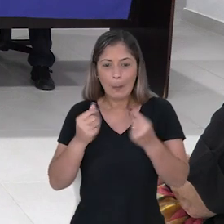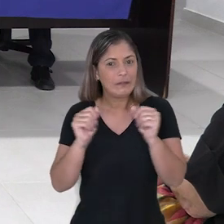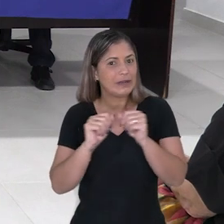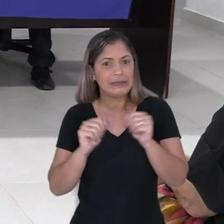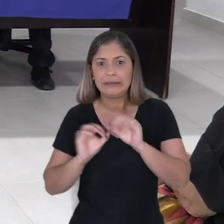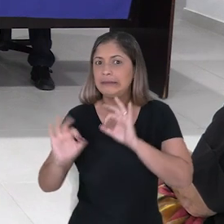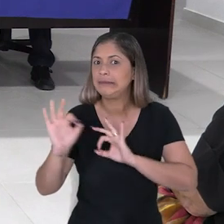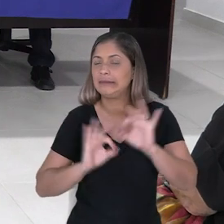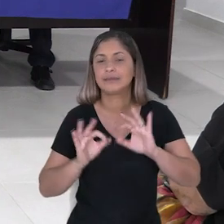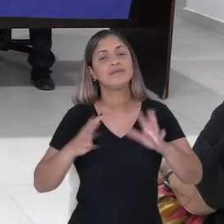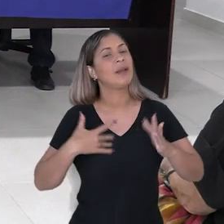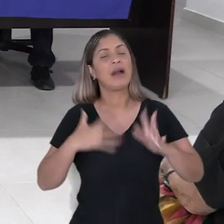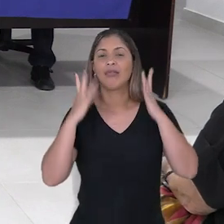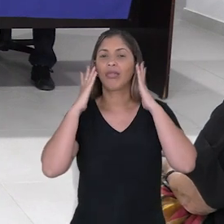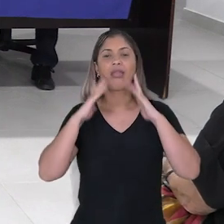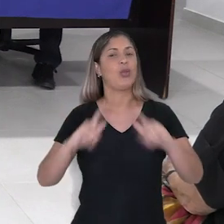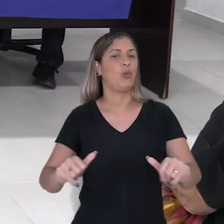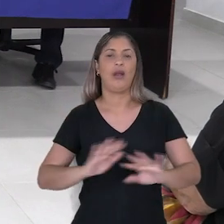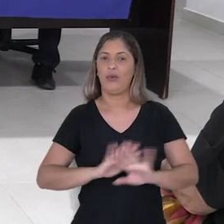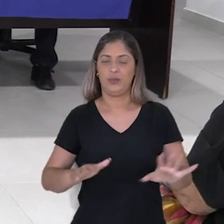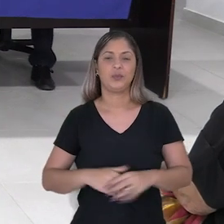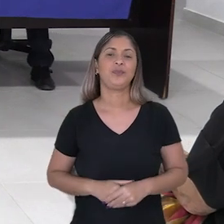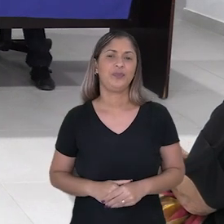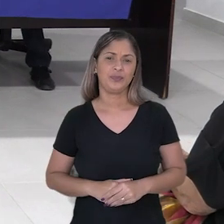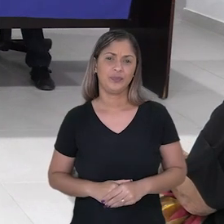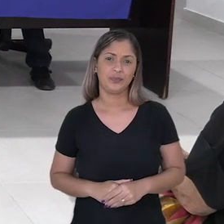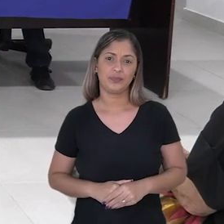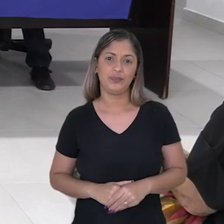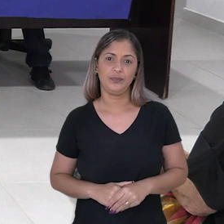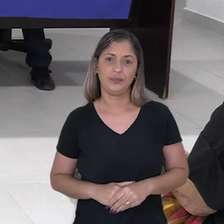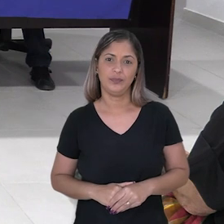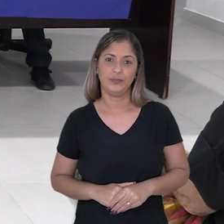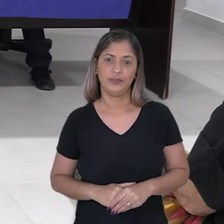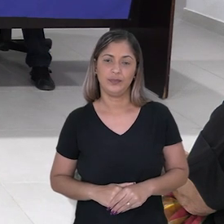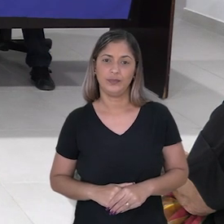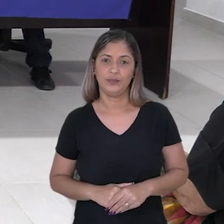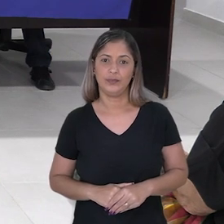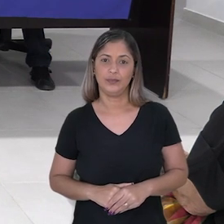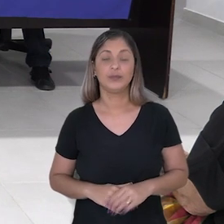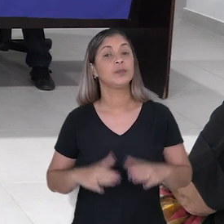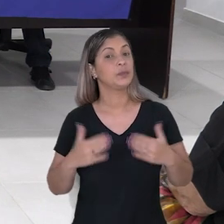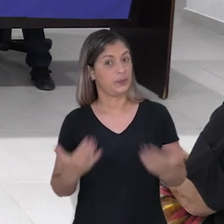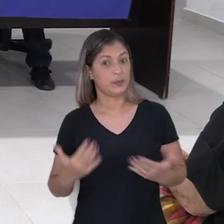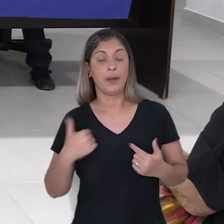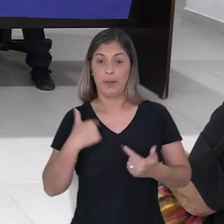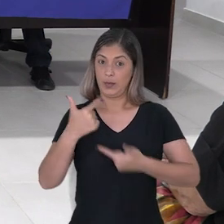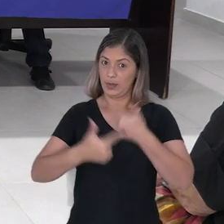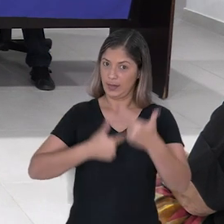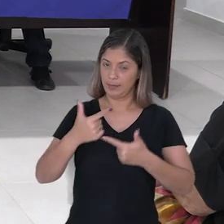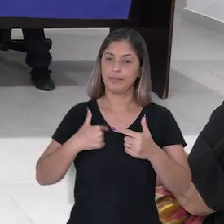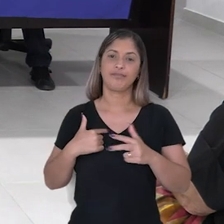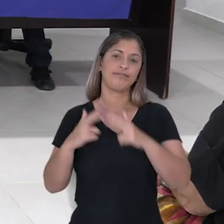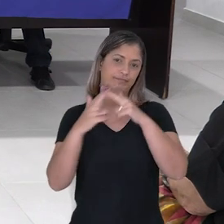Mas realmente fluiu tudo maravilhosamente bem. Bom, falar um pouco do meu trabalho enquanto